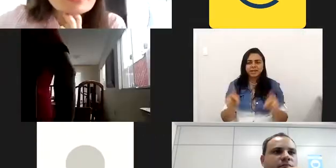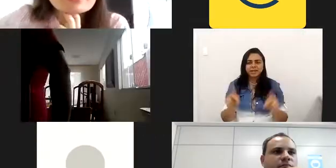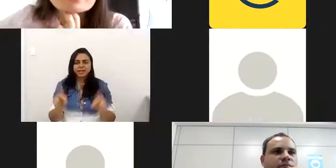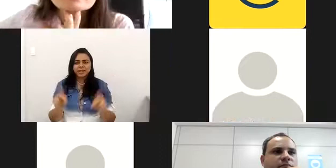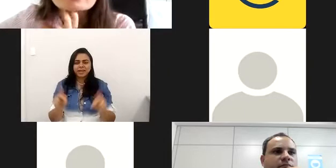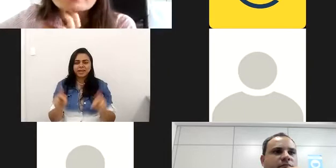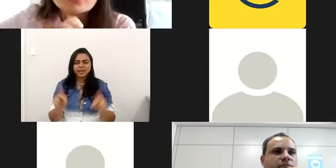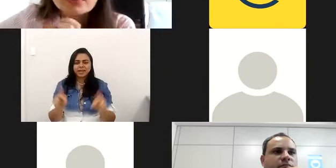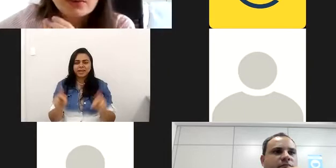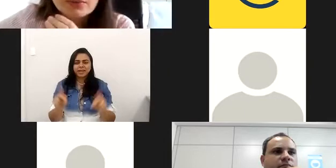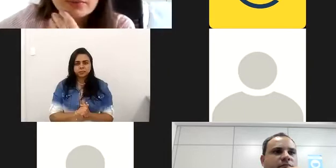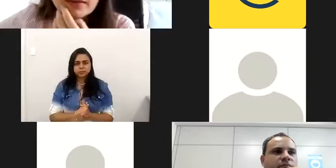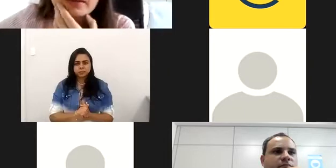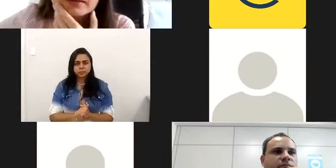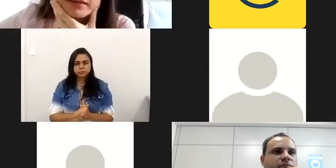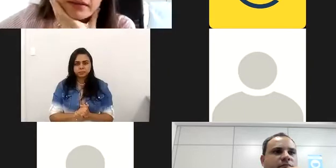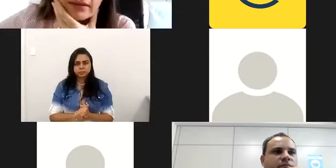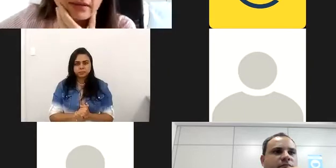conseguir colocar alguma...